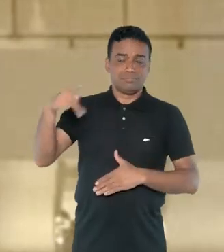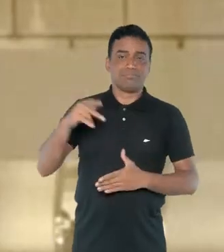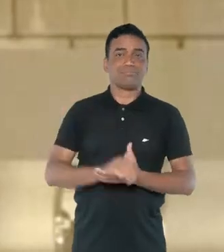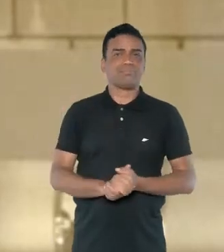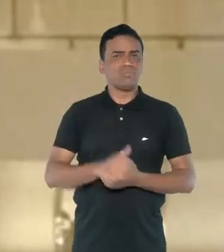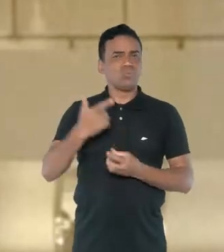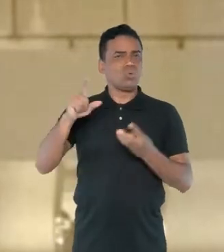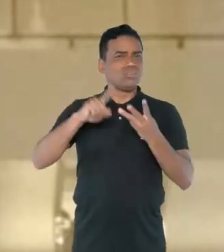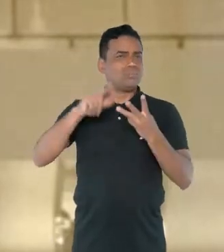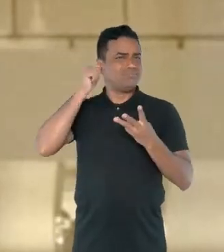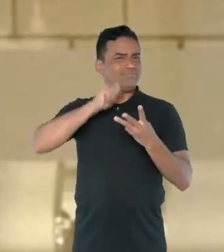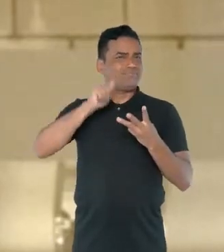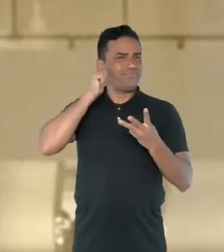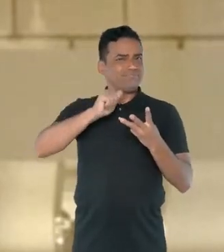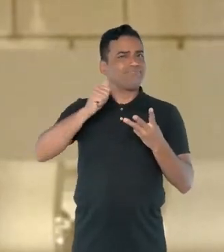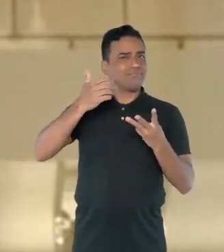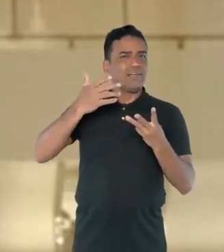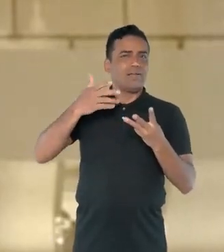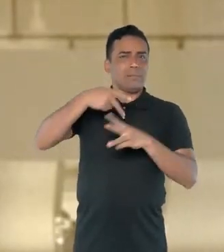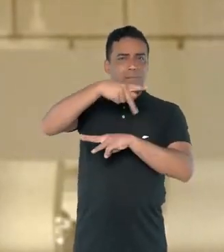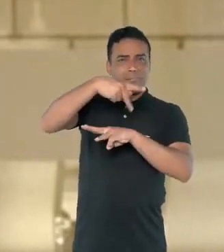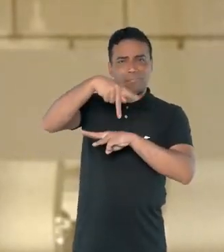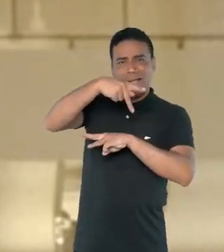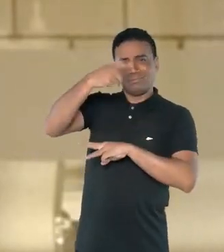a outra, uma neozelandesa, né,